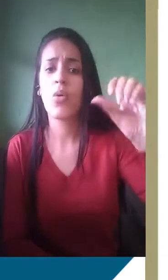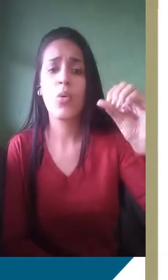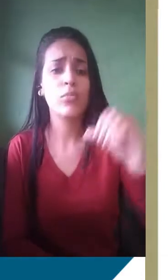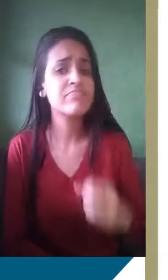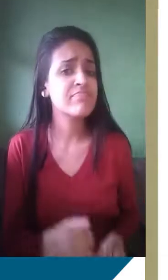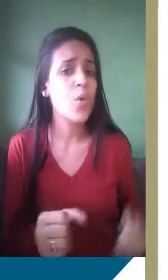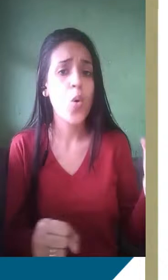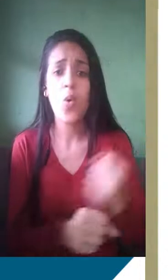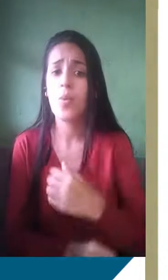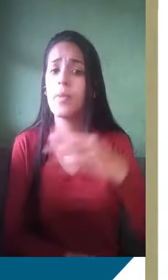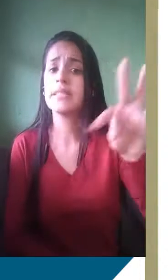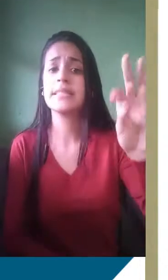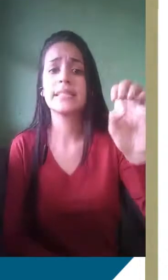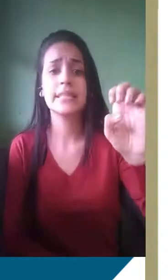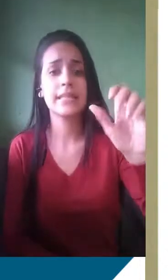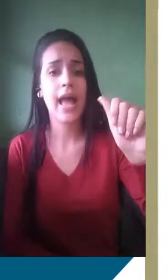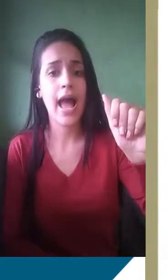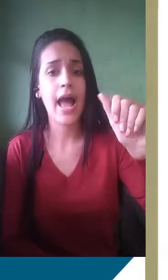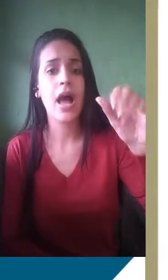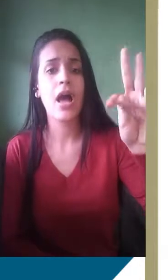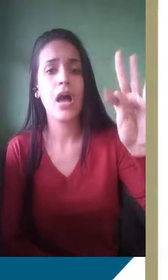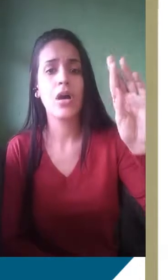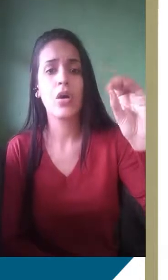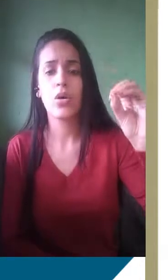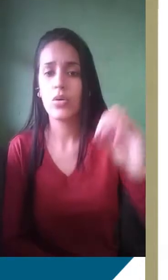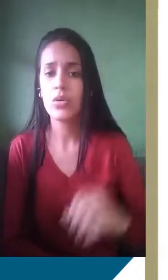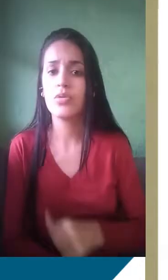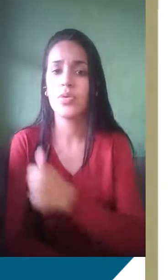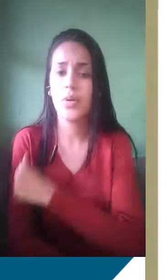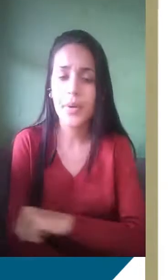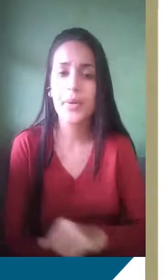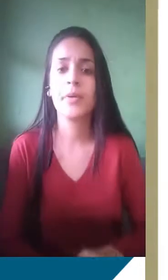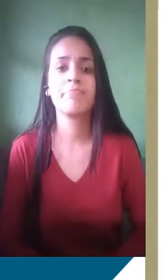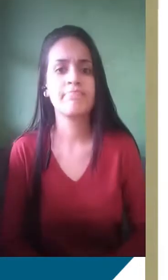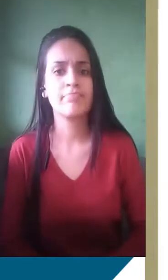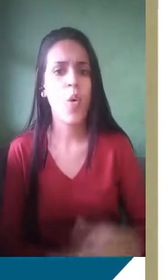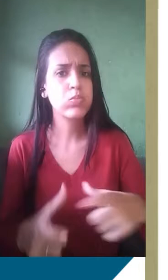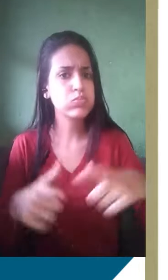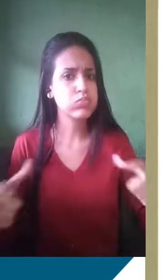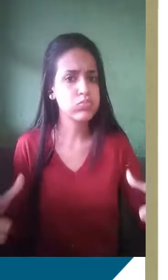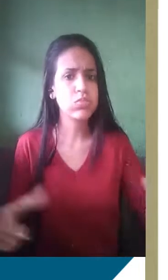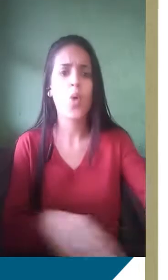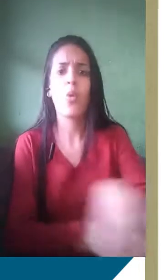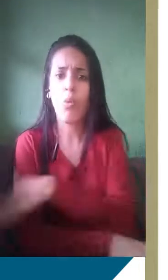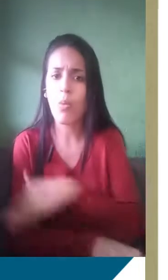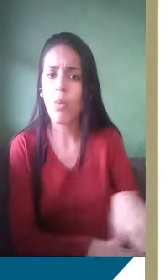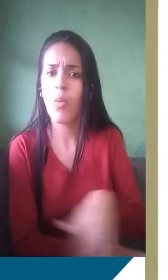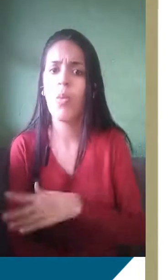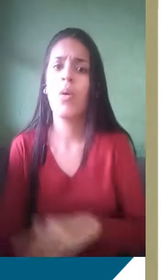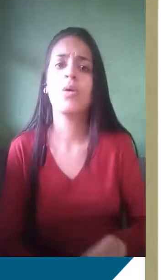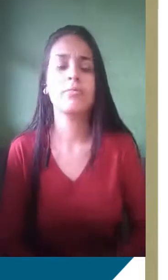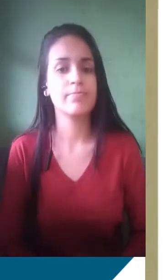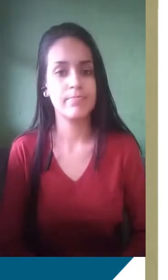Teatro Municipal e do Porto, a ampliação de ruas e de bairros cariocas, o aumento